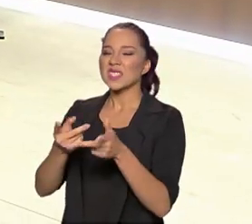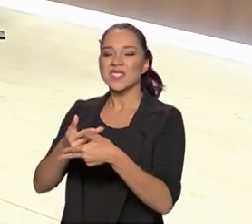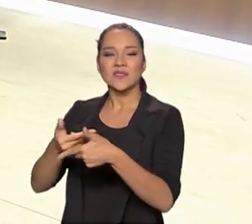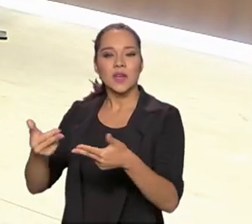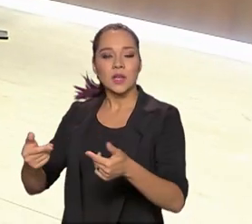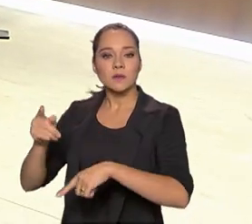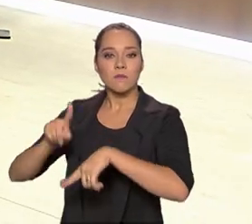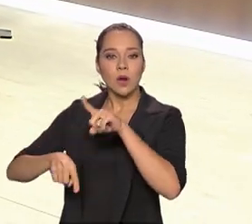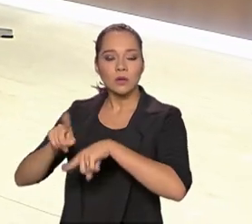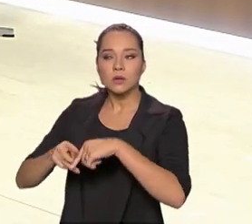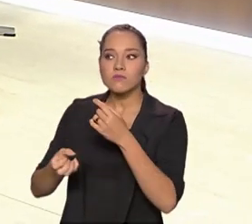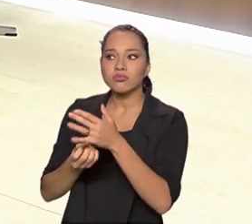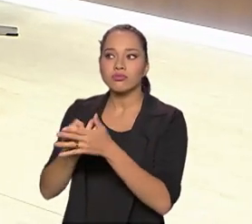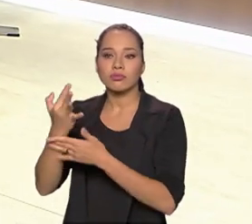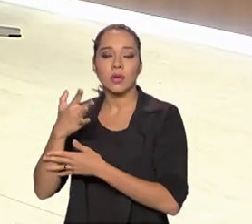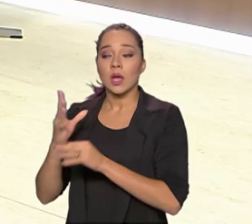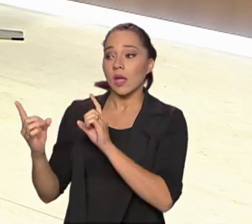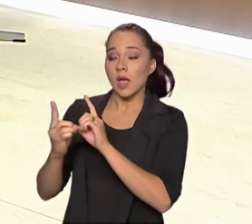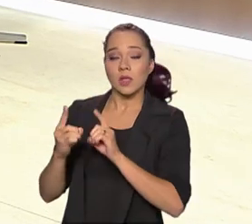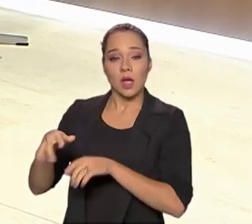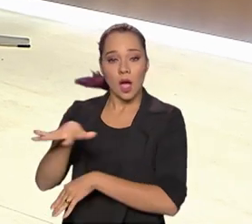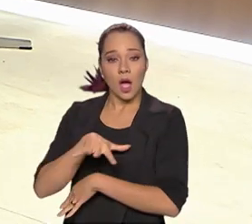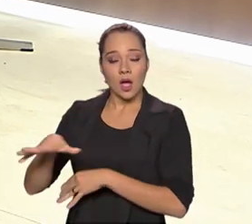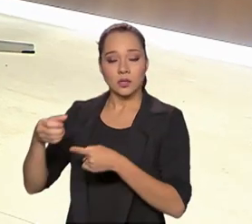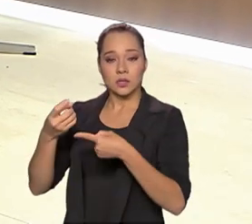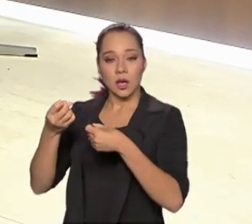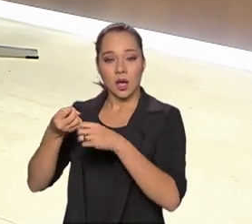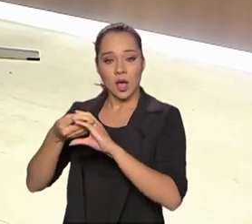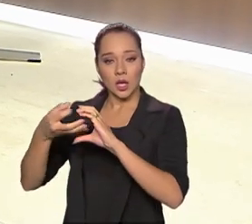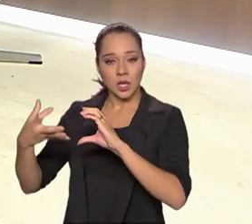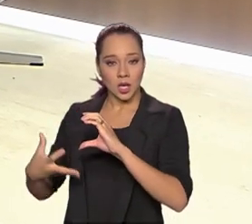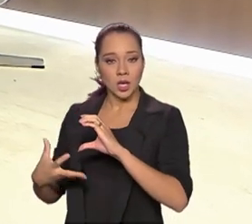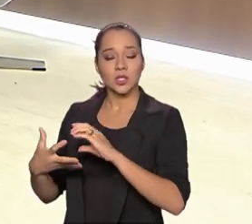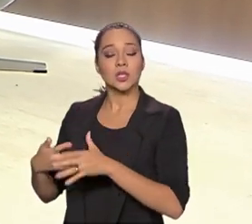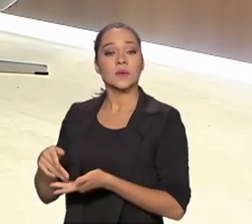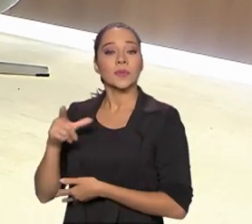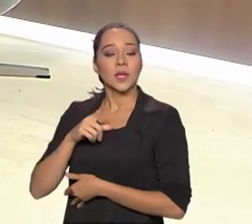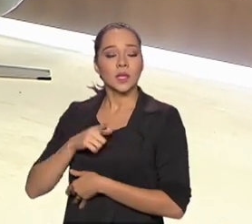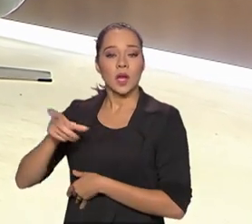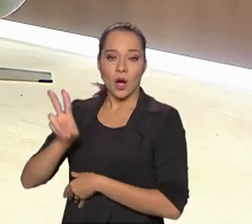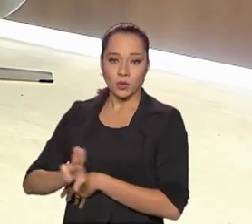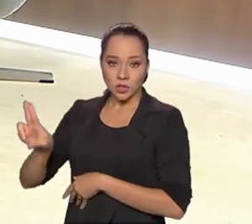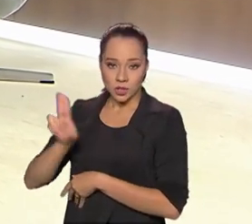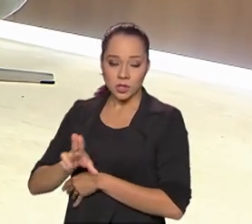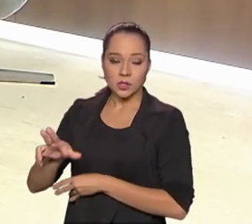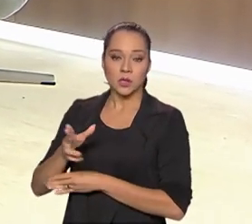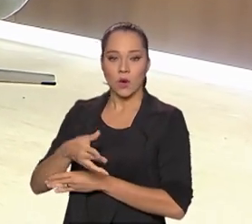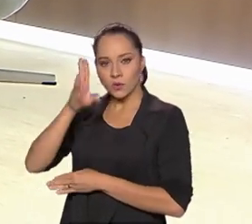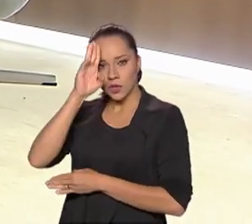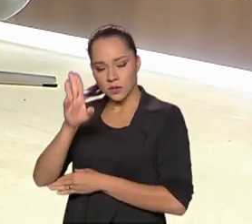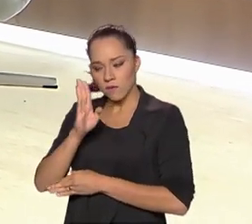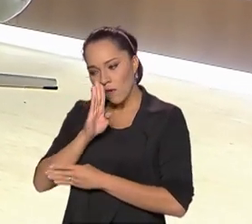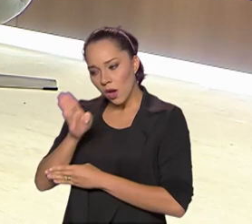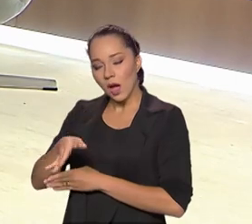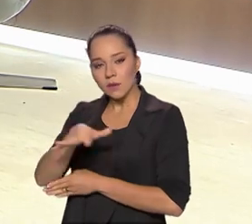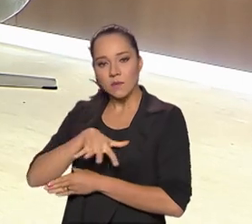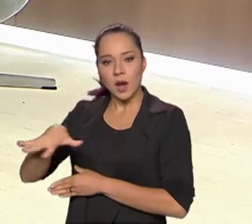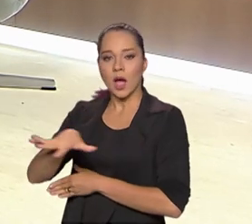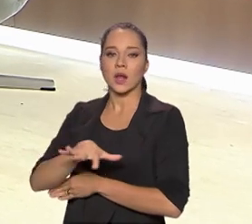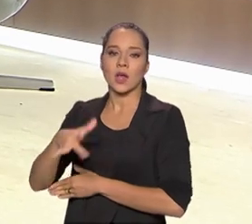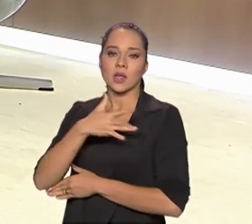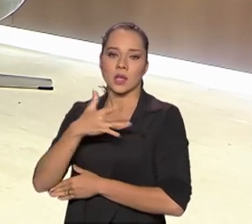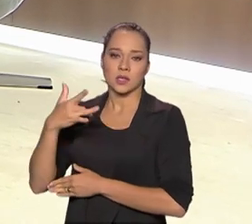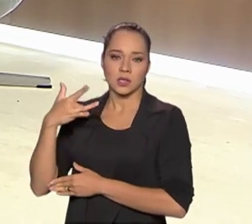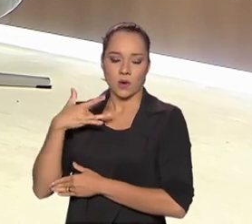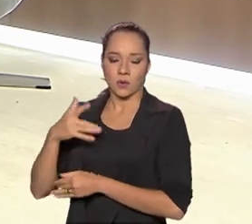de produtos que atendem a essas características e que tinham utilização direcionada para a